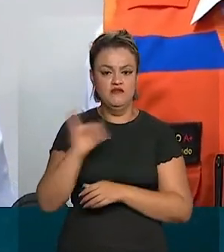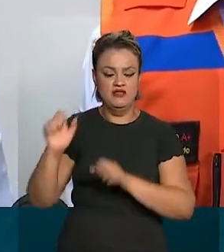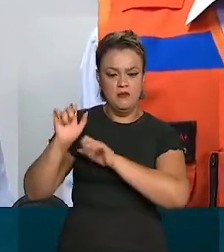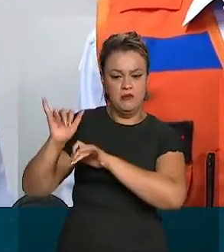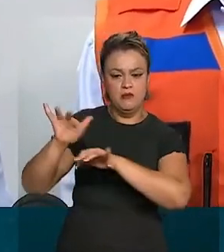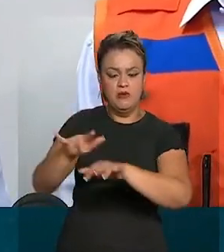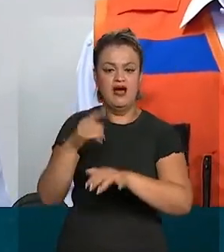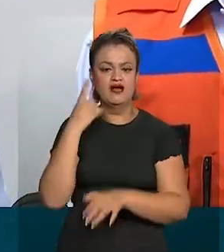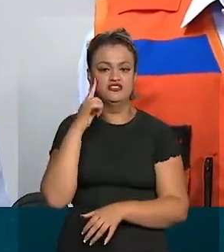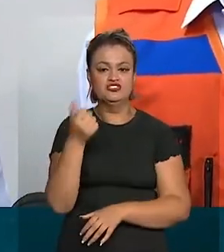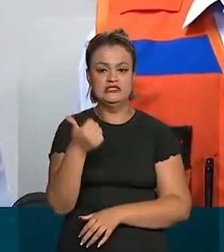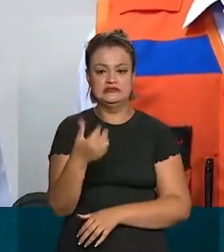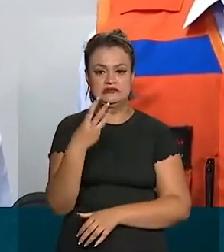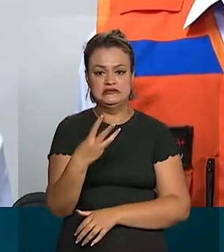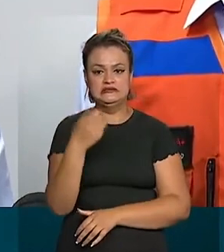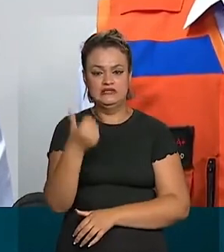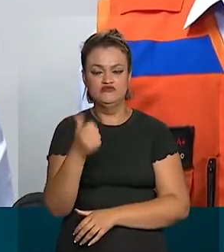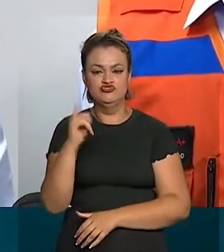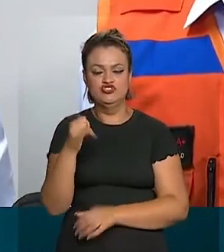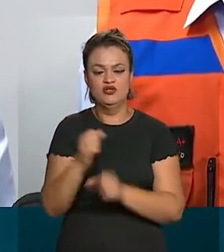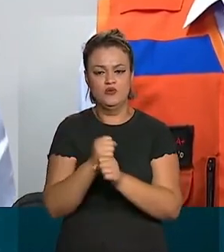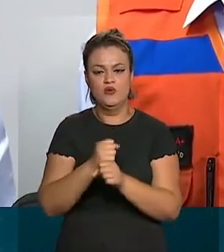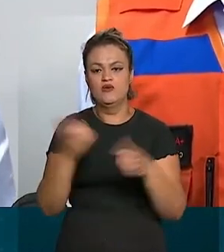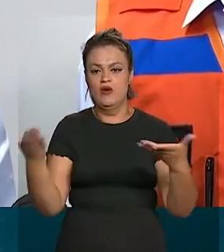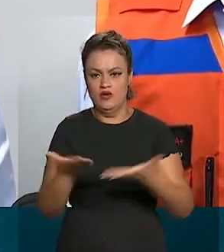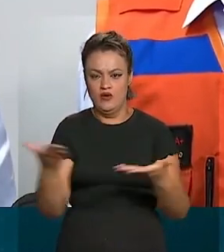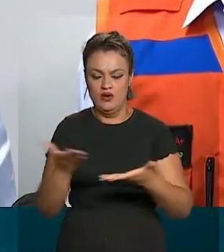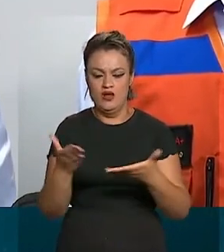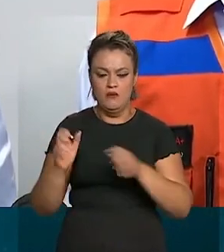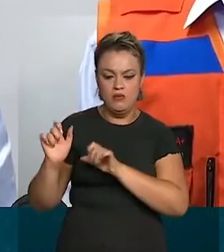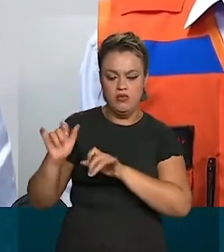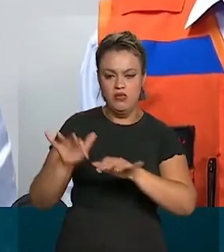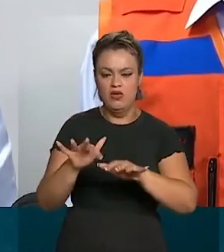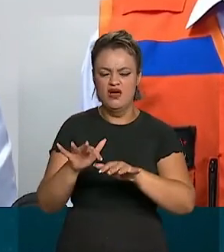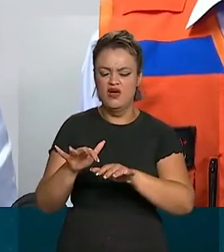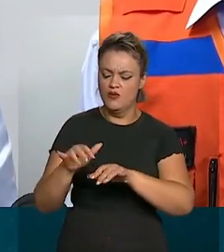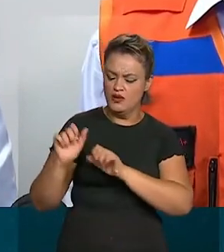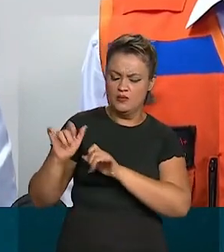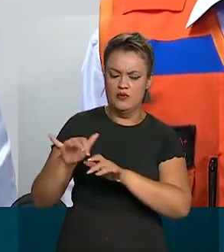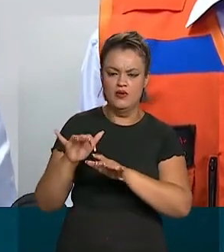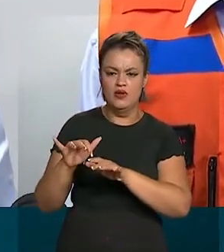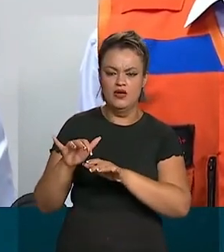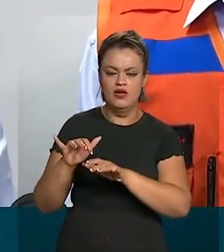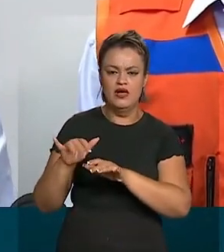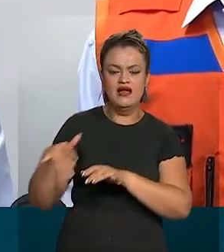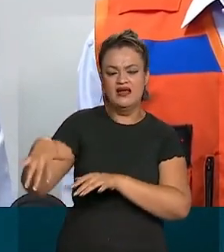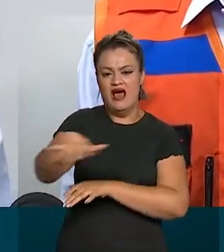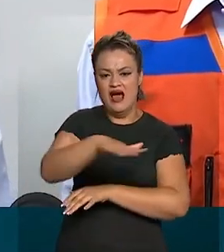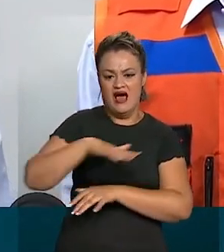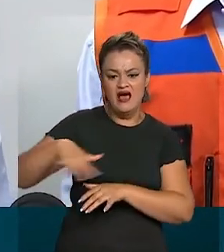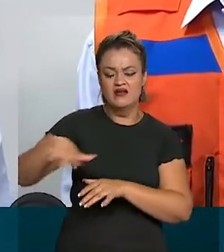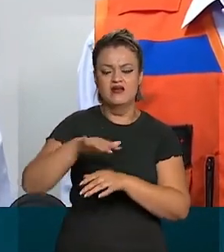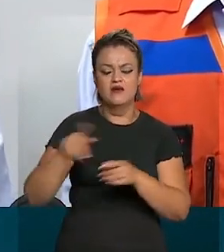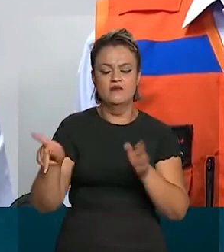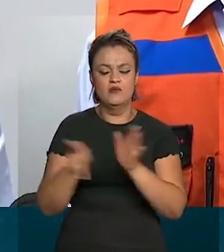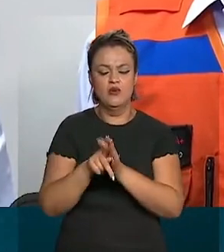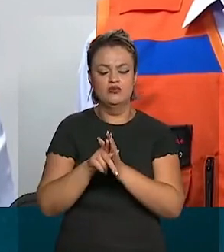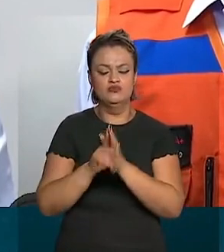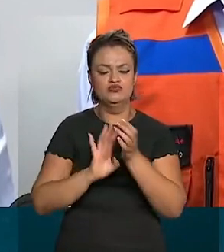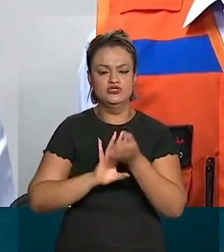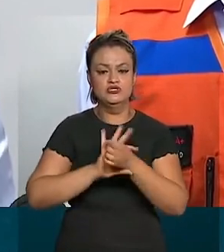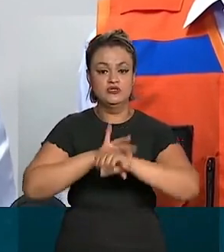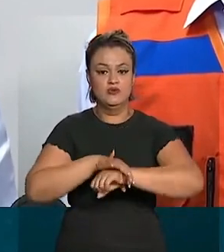dia 31 de janeiro de 2023. A intervenção de que se trata o caput se limita à área de segurança